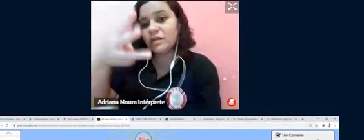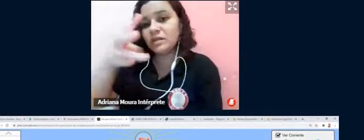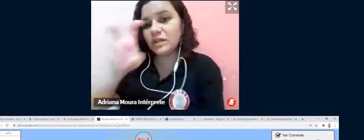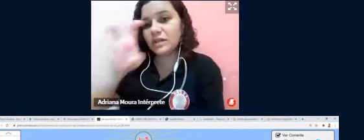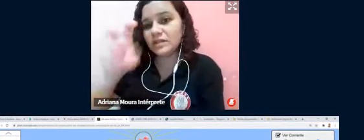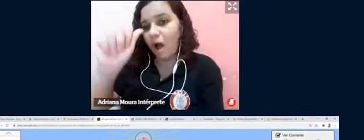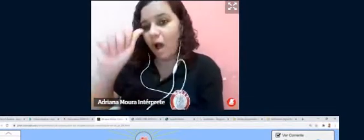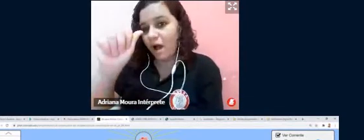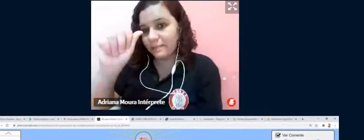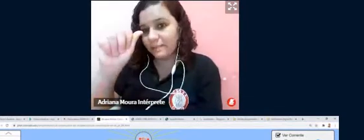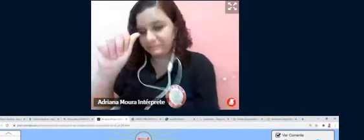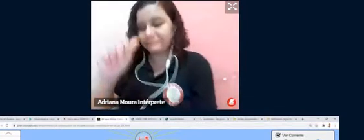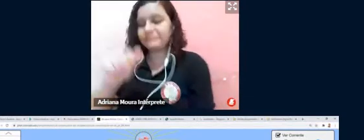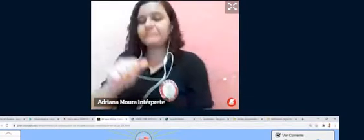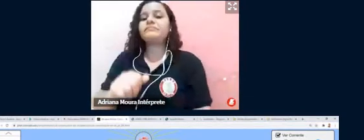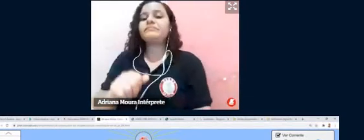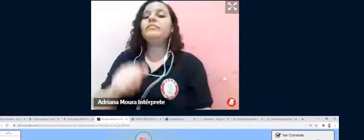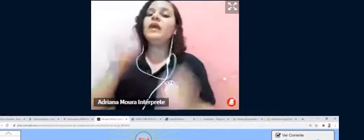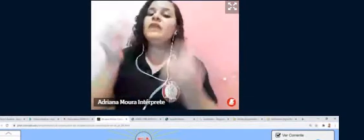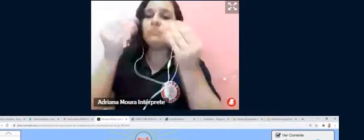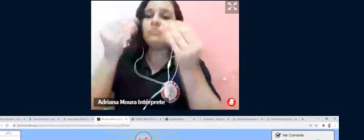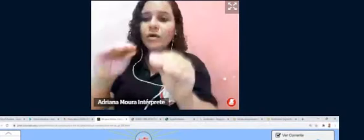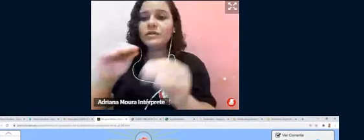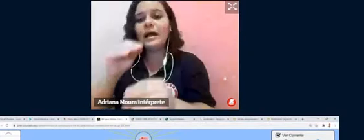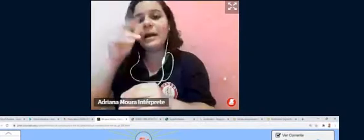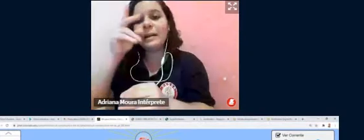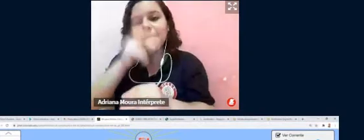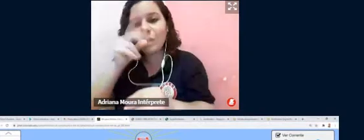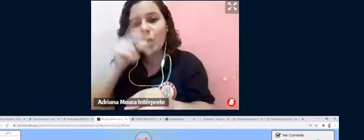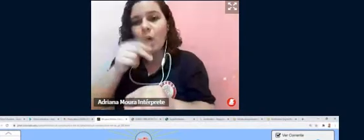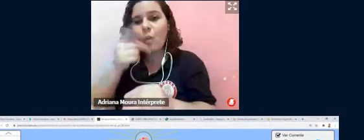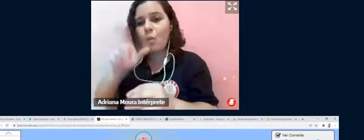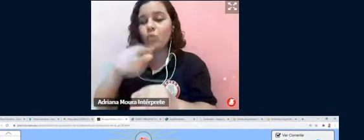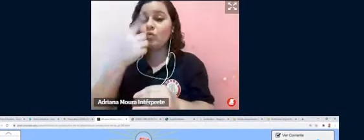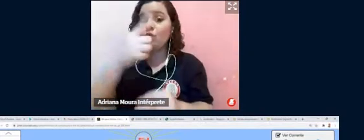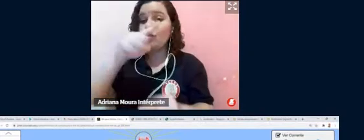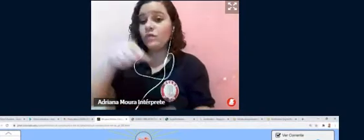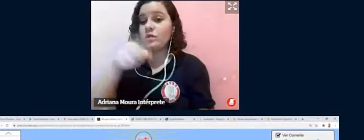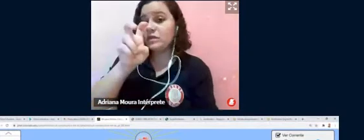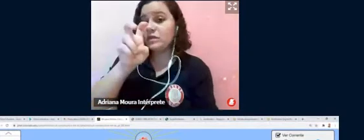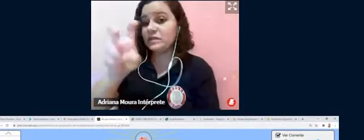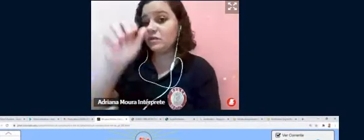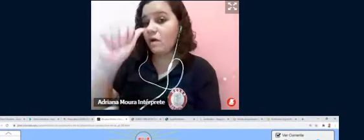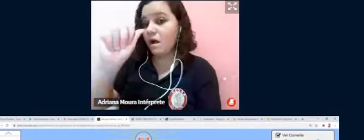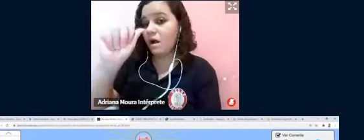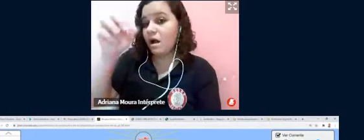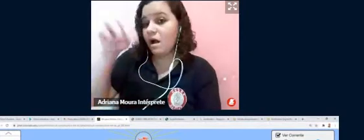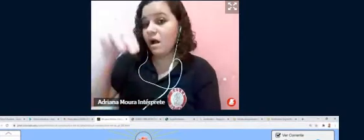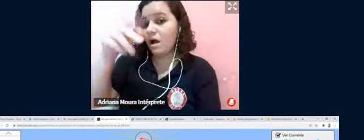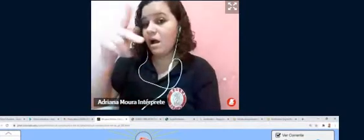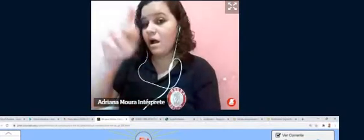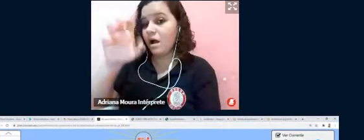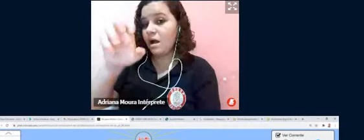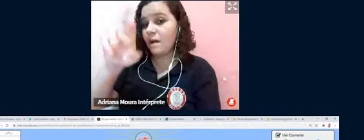5. Vou botar a mesma configuração que estava lá. Pronto. 1,5 amperes. Aí você pode se perguntar, Paulo, qual é a diferença